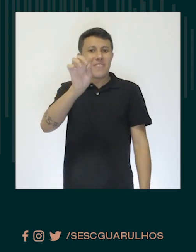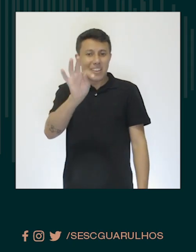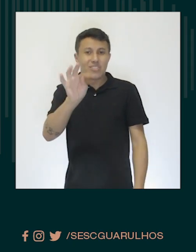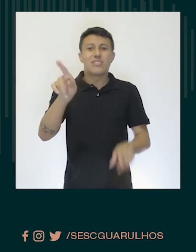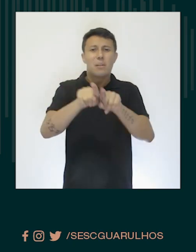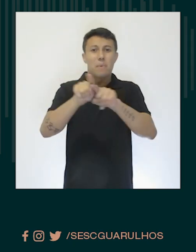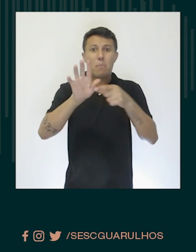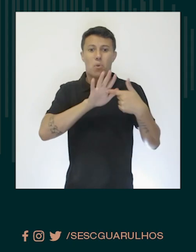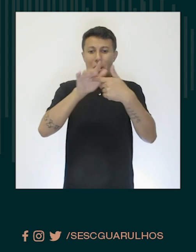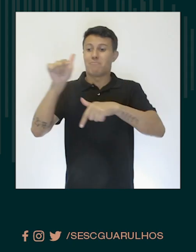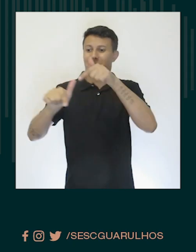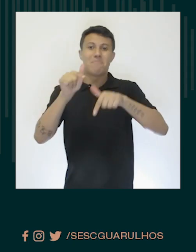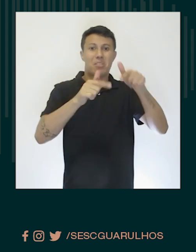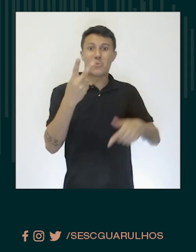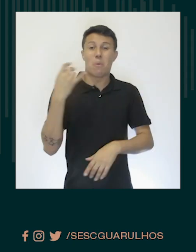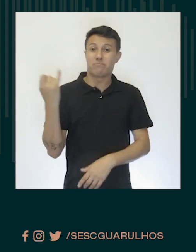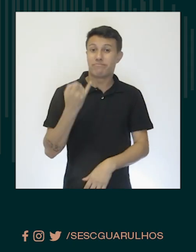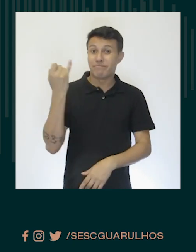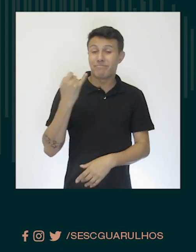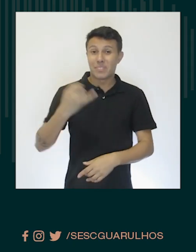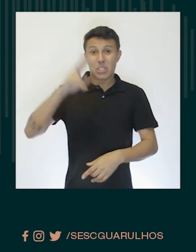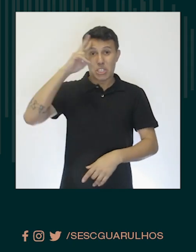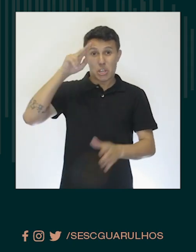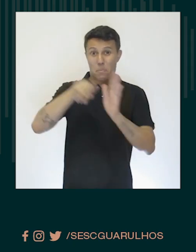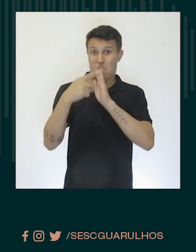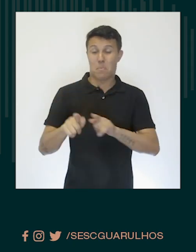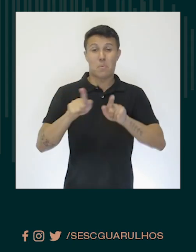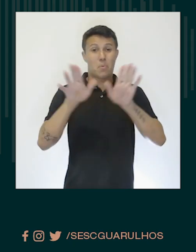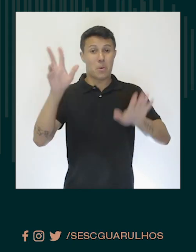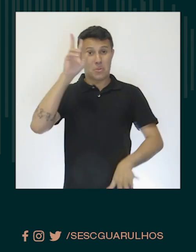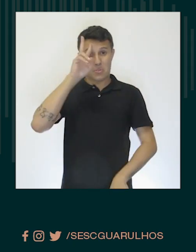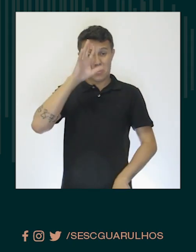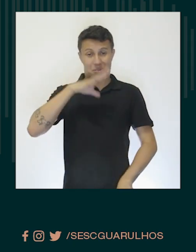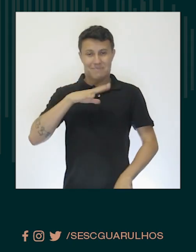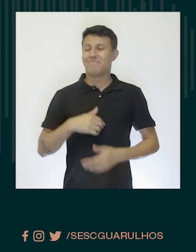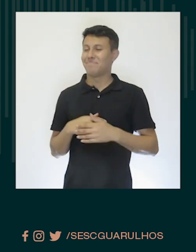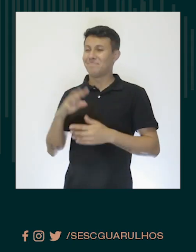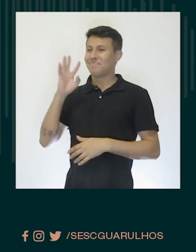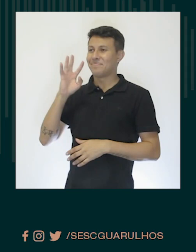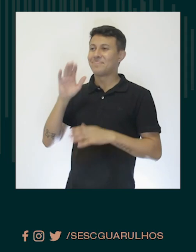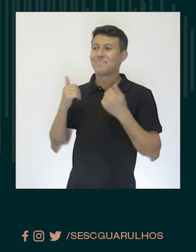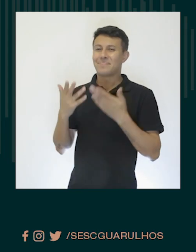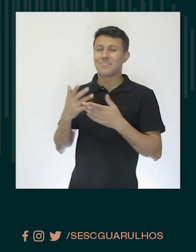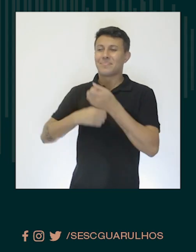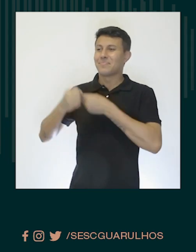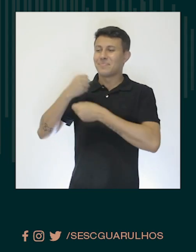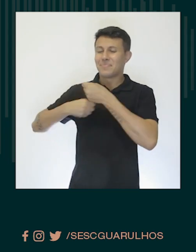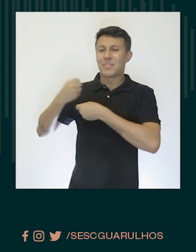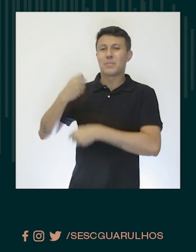registrar essas duas ações muito importantes e históricas aqui na cidade de Guarulhos. Legal.